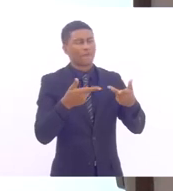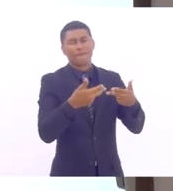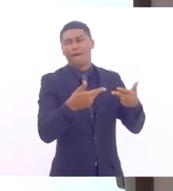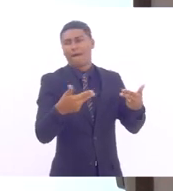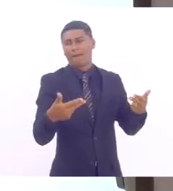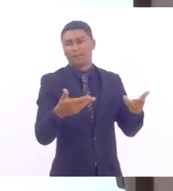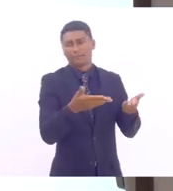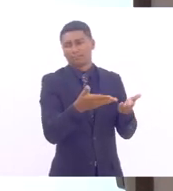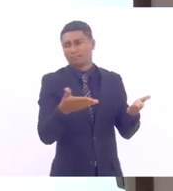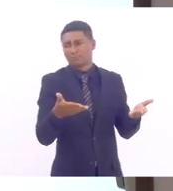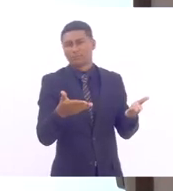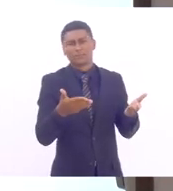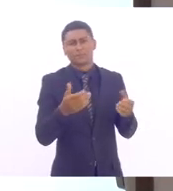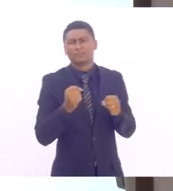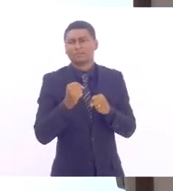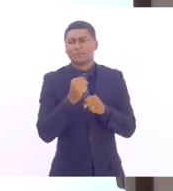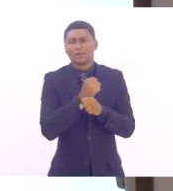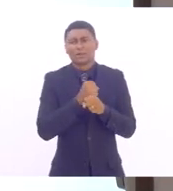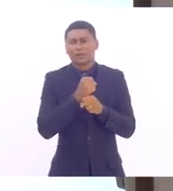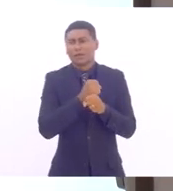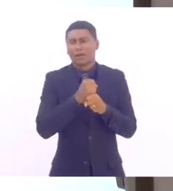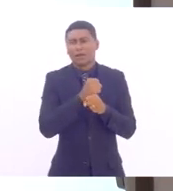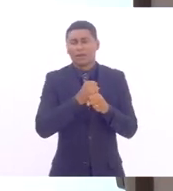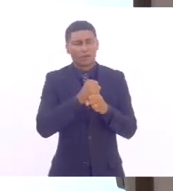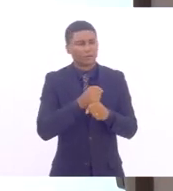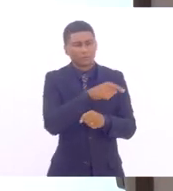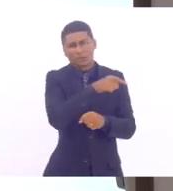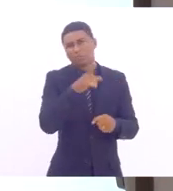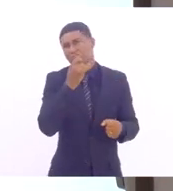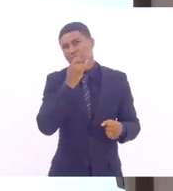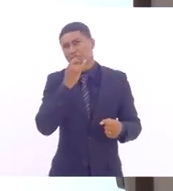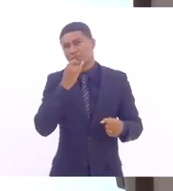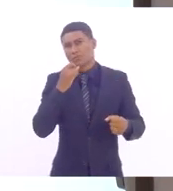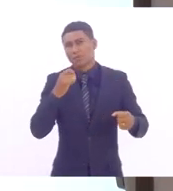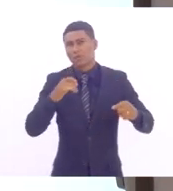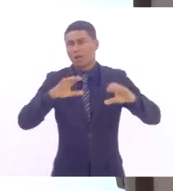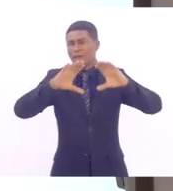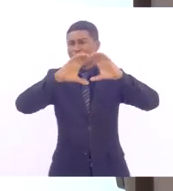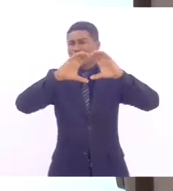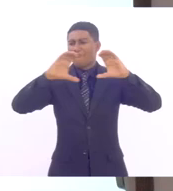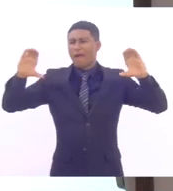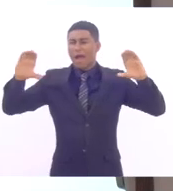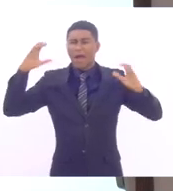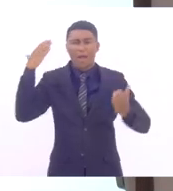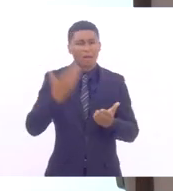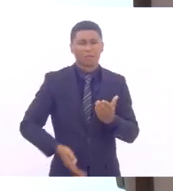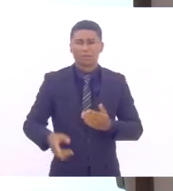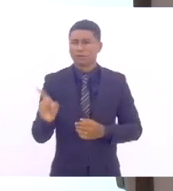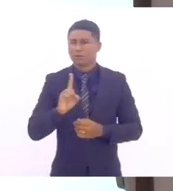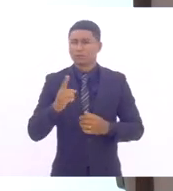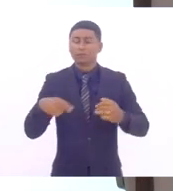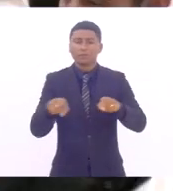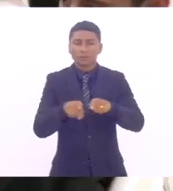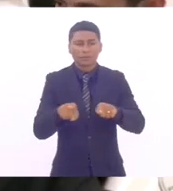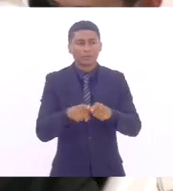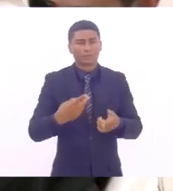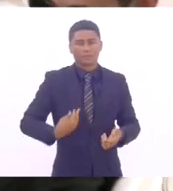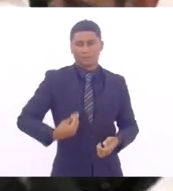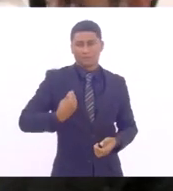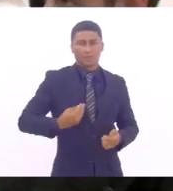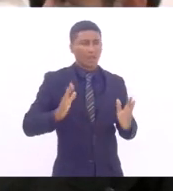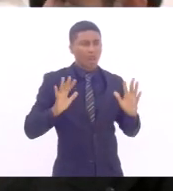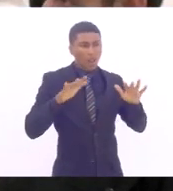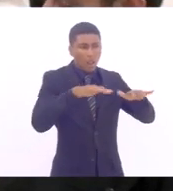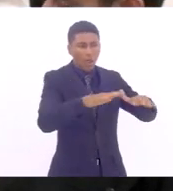que sequer há muitos anos perderam faixas ou perderam o direito de ir com seus integrantes para as arquibancadas.